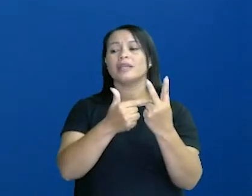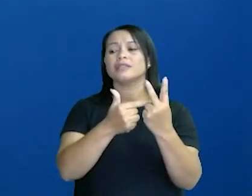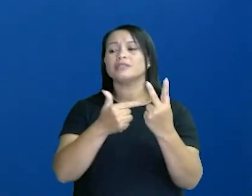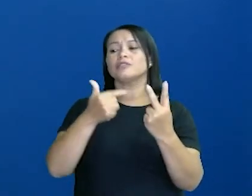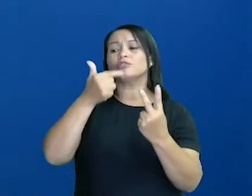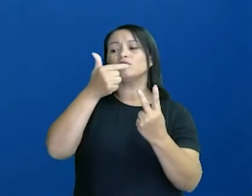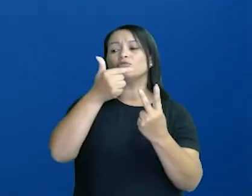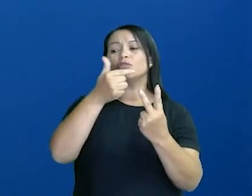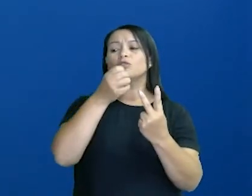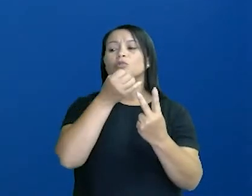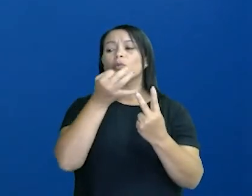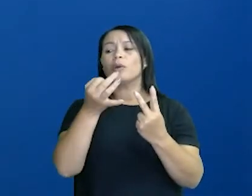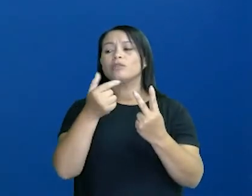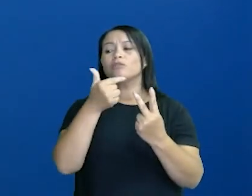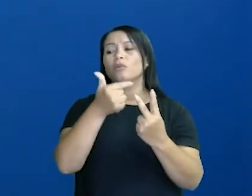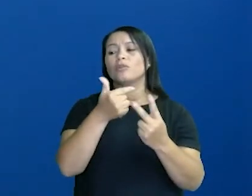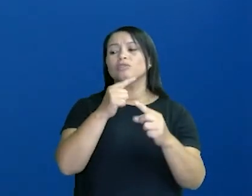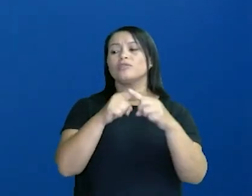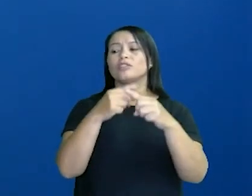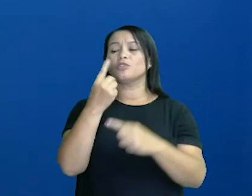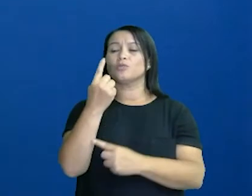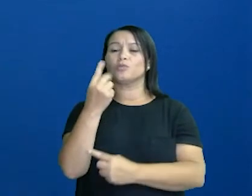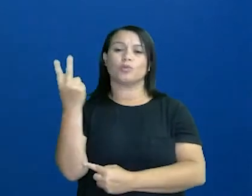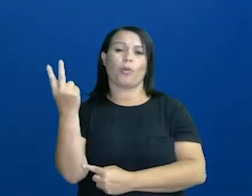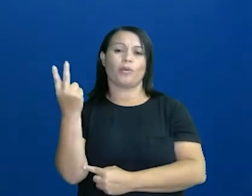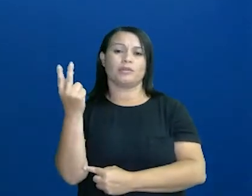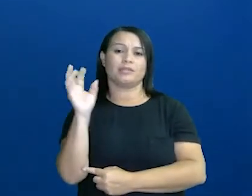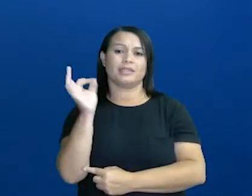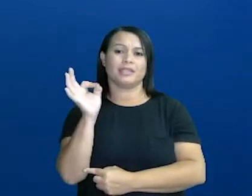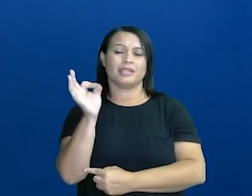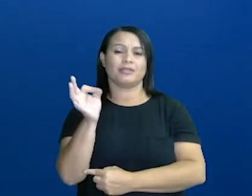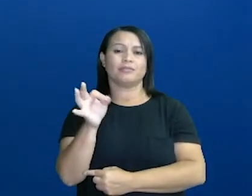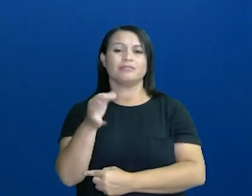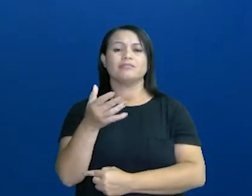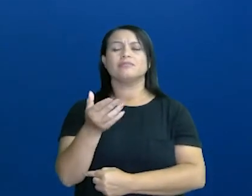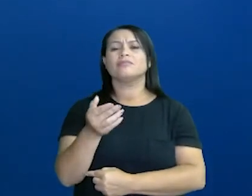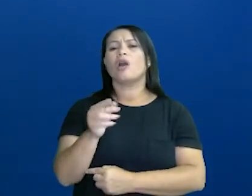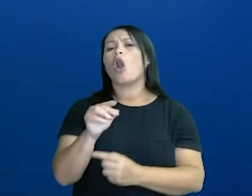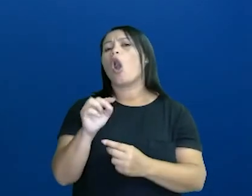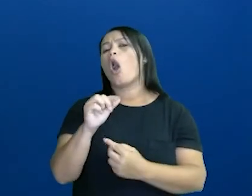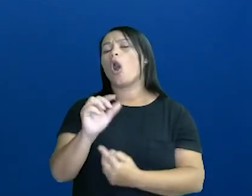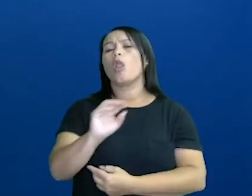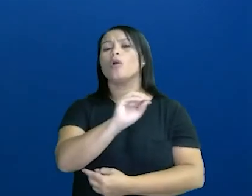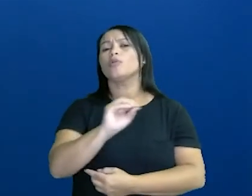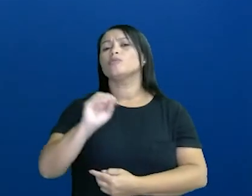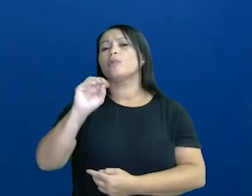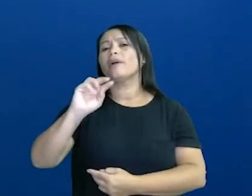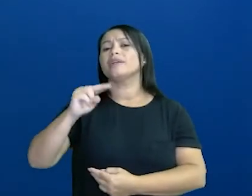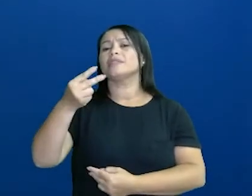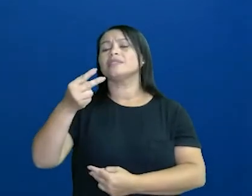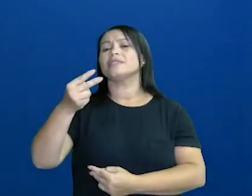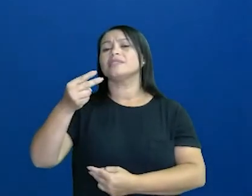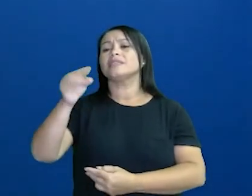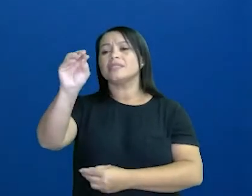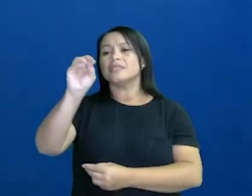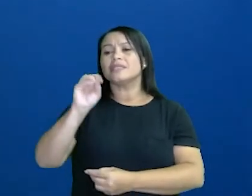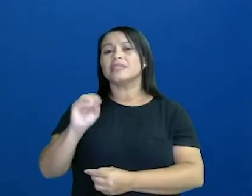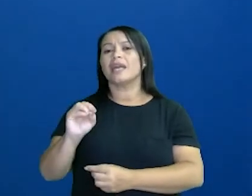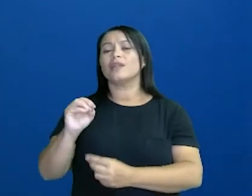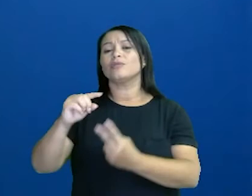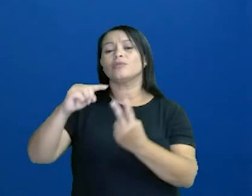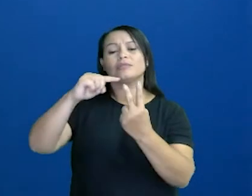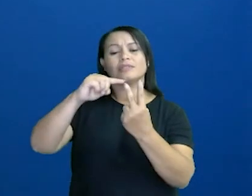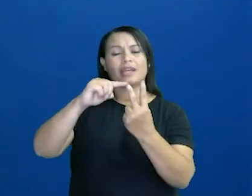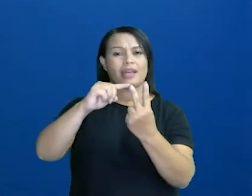com esse aqui d2212 tá certo coloca uma experiência dentro da raiz tá certo